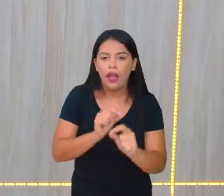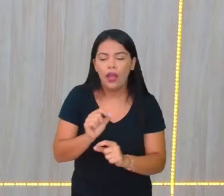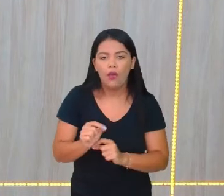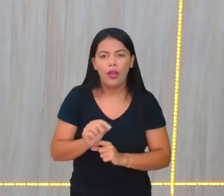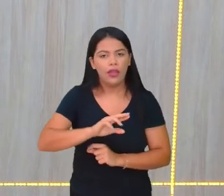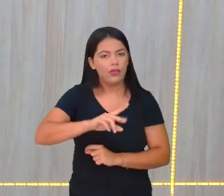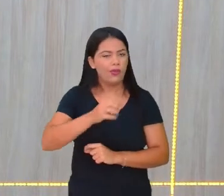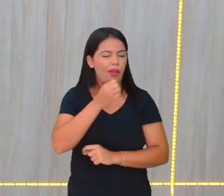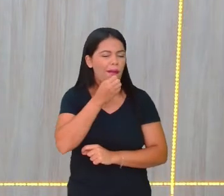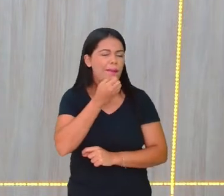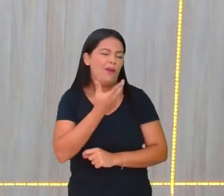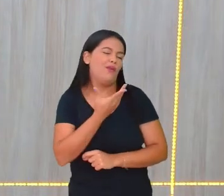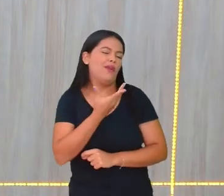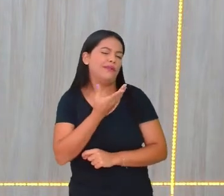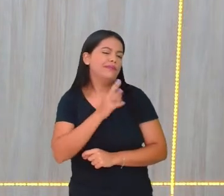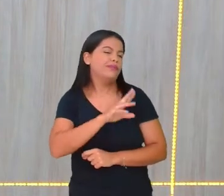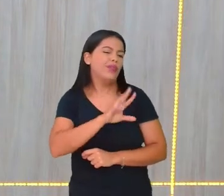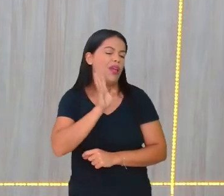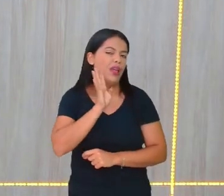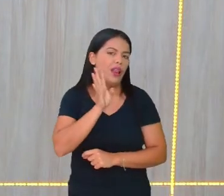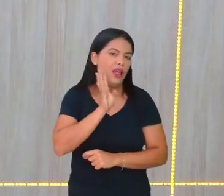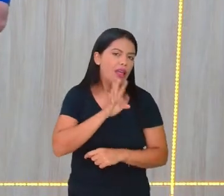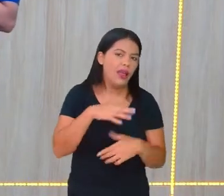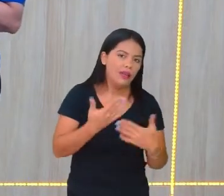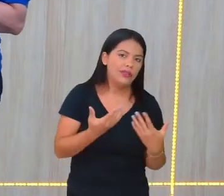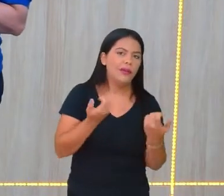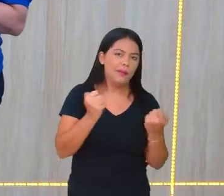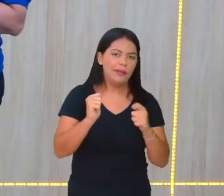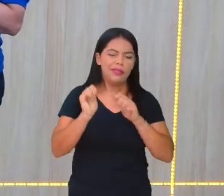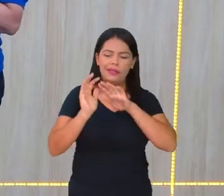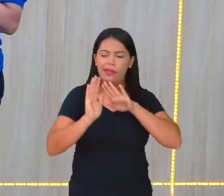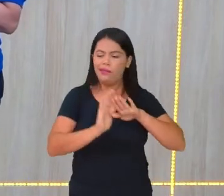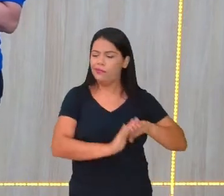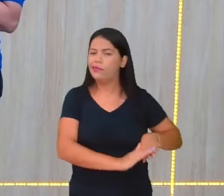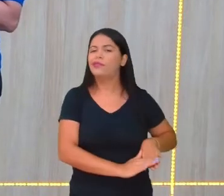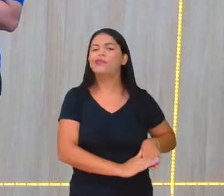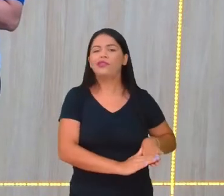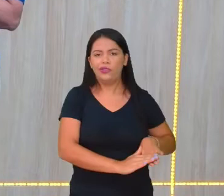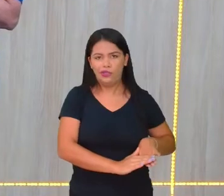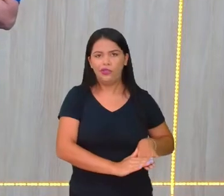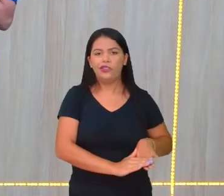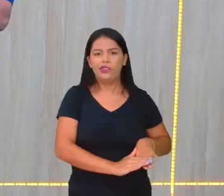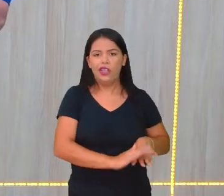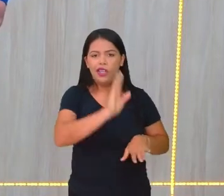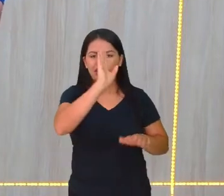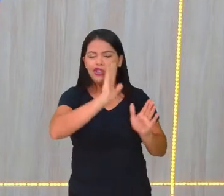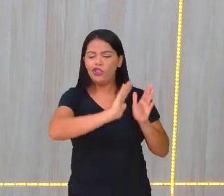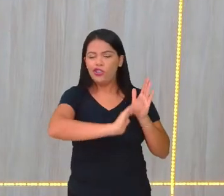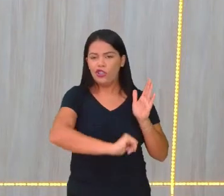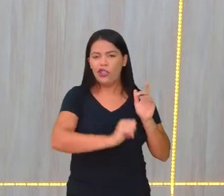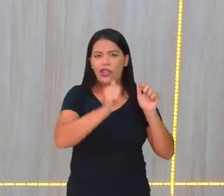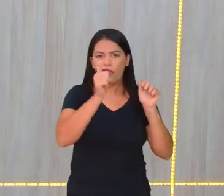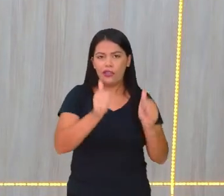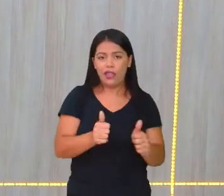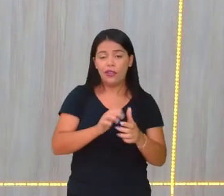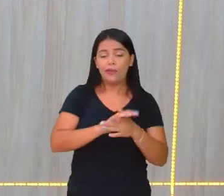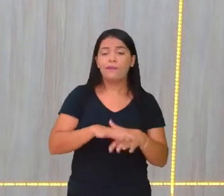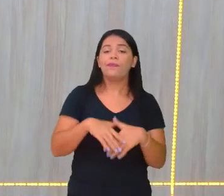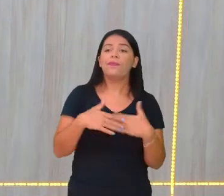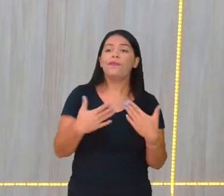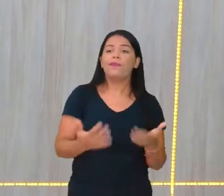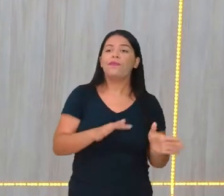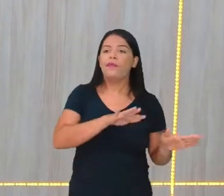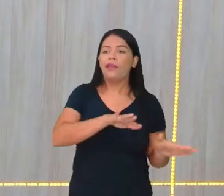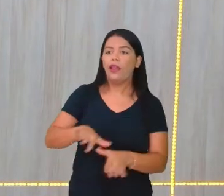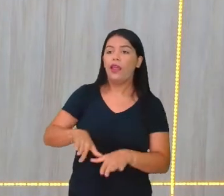não são tão legais, não é? Que não deve estar, não é, permeando a nossa mente e os nossos ambientes. Então, eu trabalhei com vocês